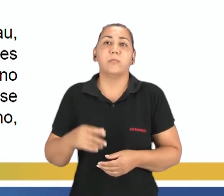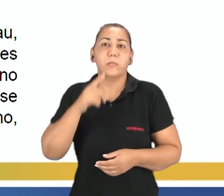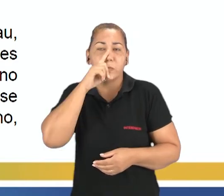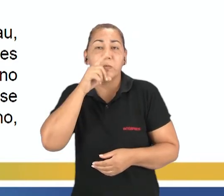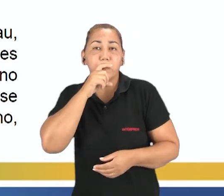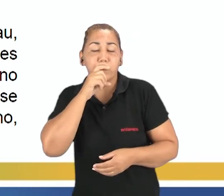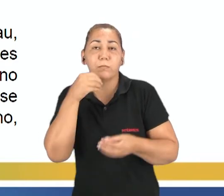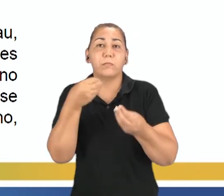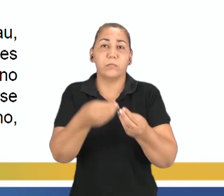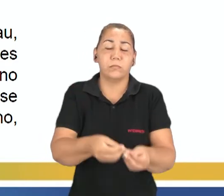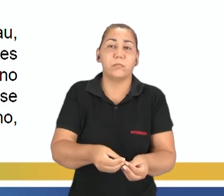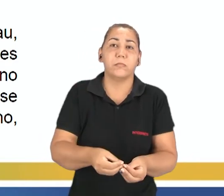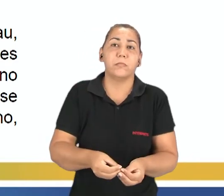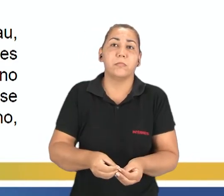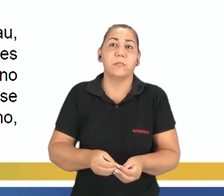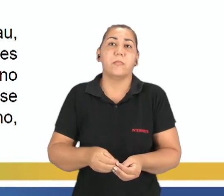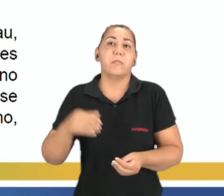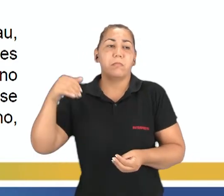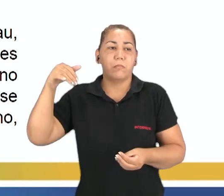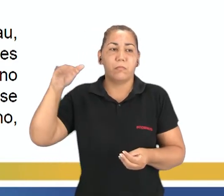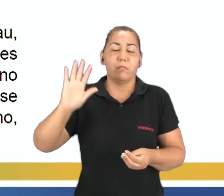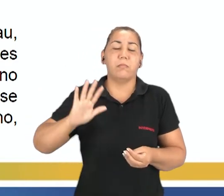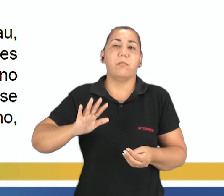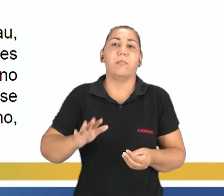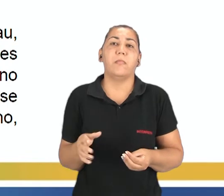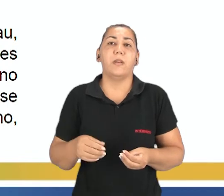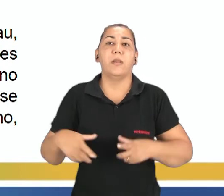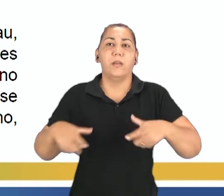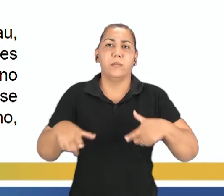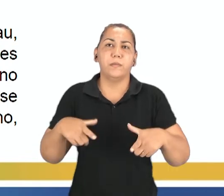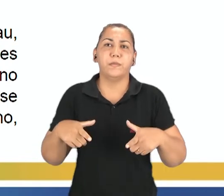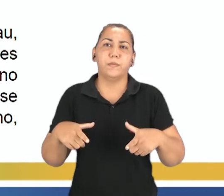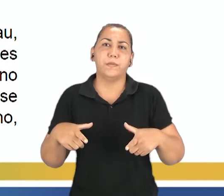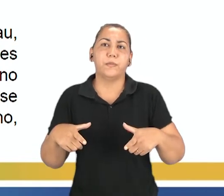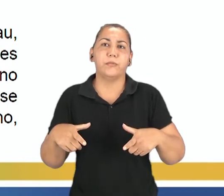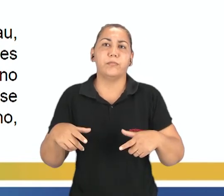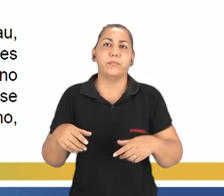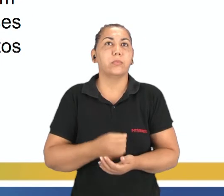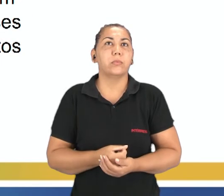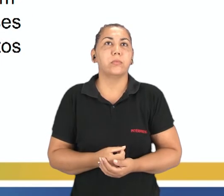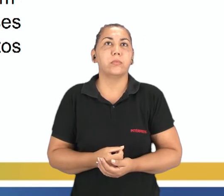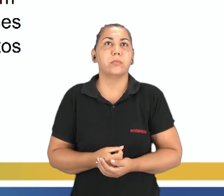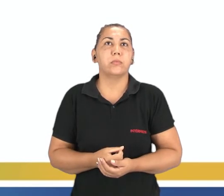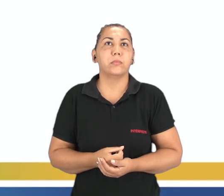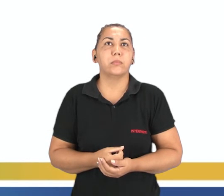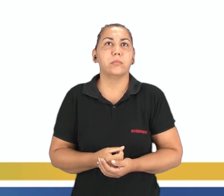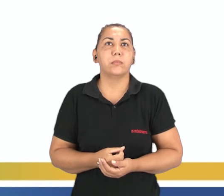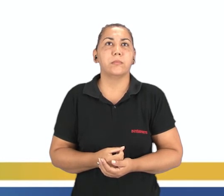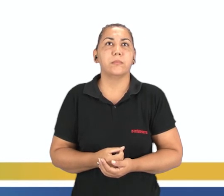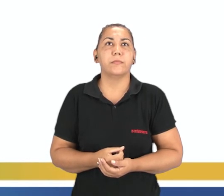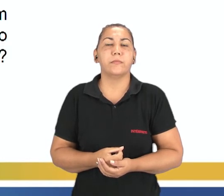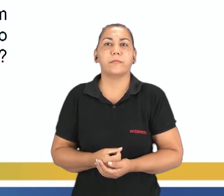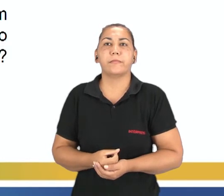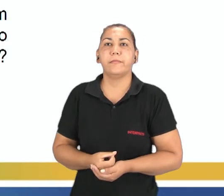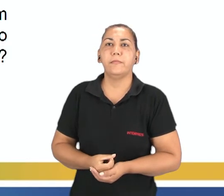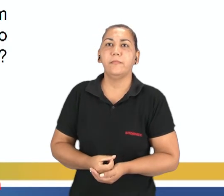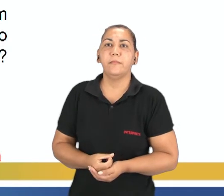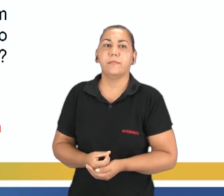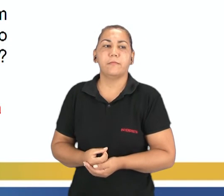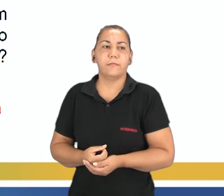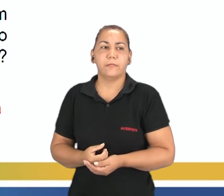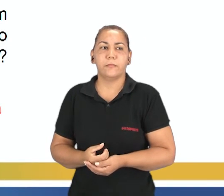ganha sozinho, normalmente trabalhando em empregos de meio período. Corretinho? Vejamos então a nossa questão